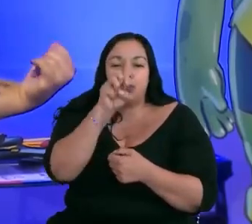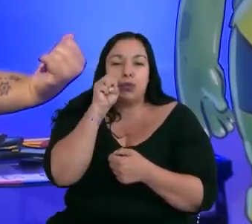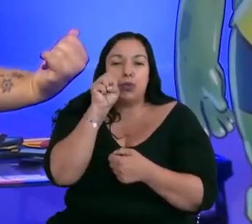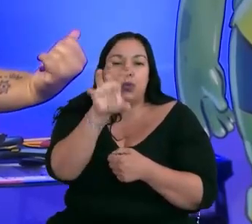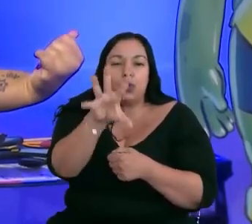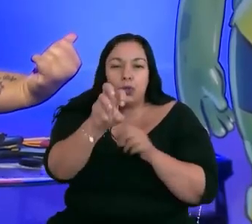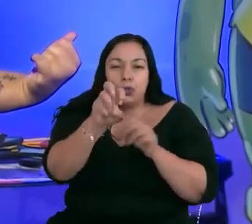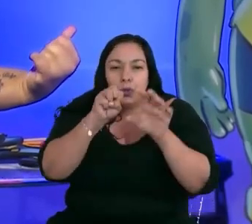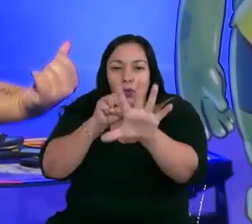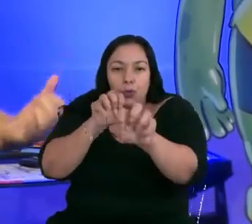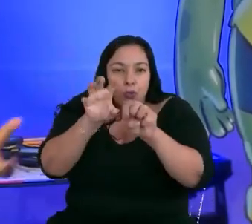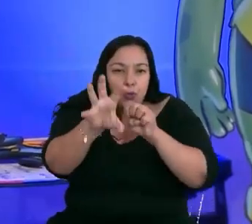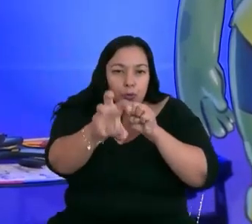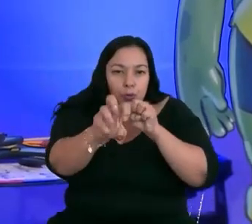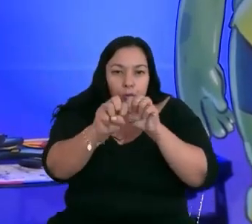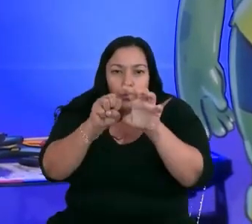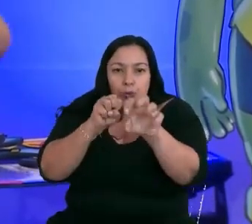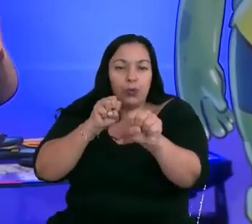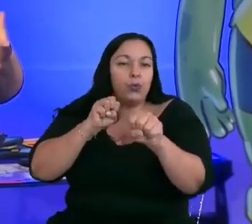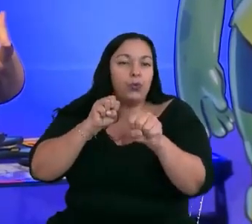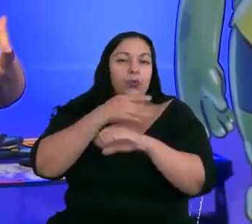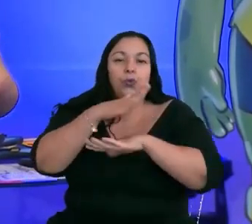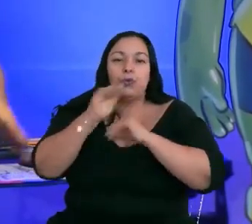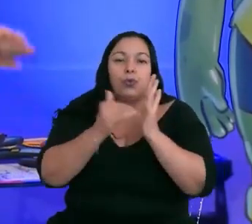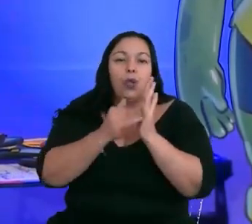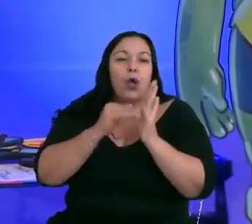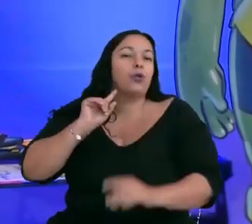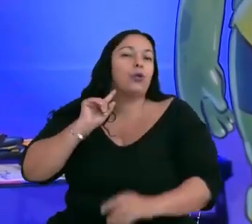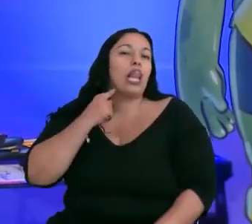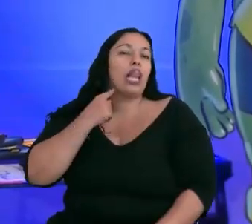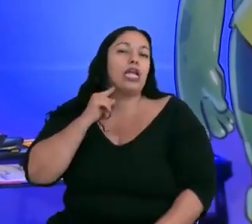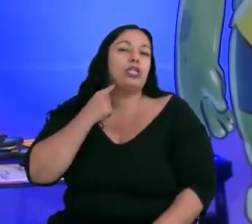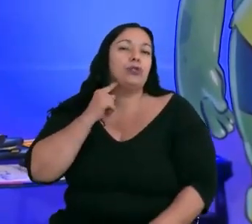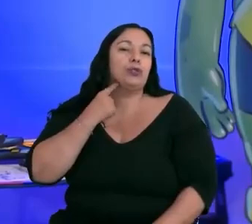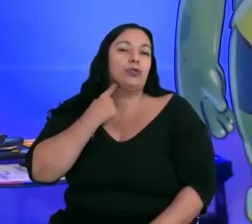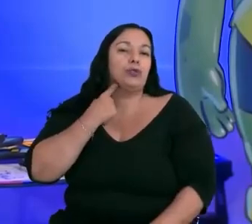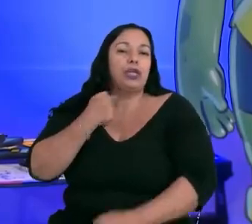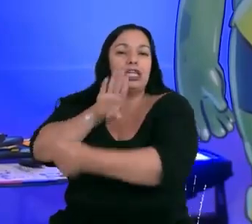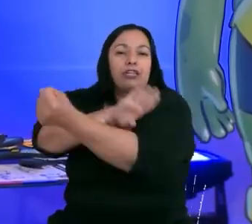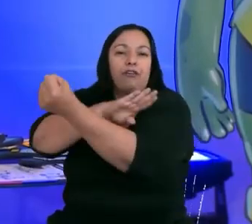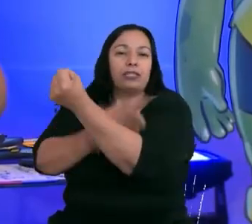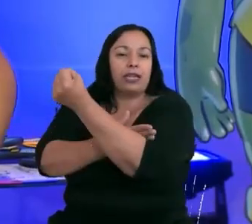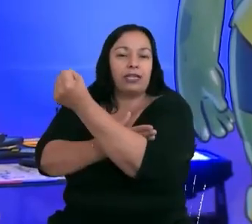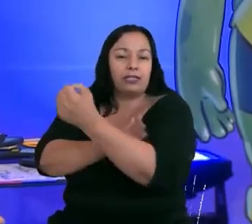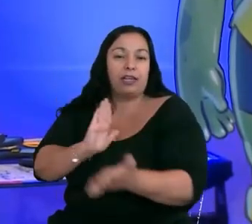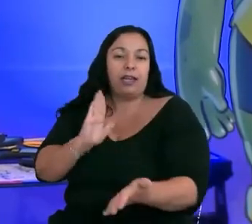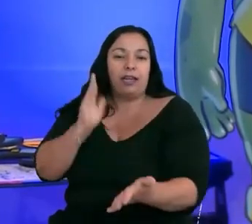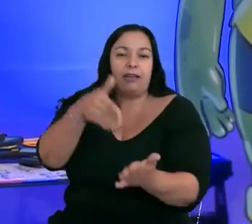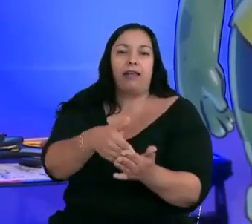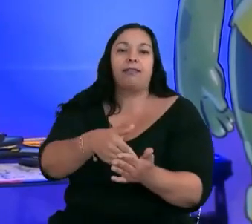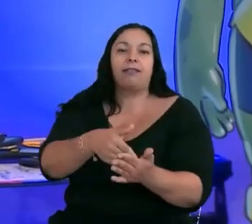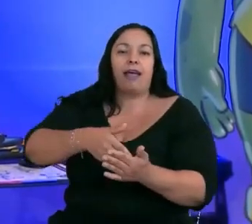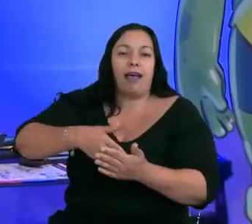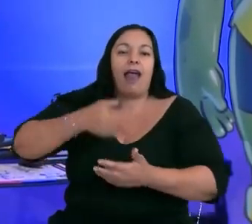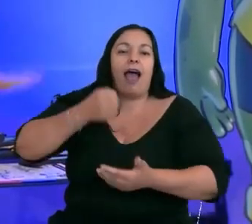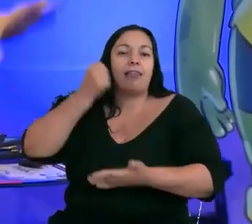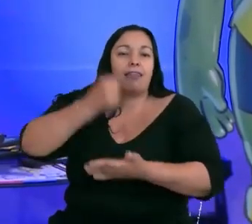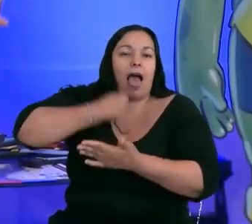que os azulianos pudessem se fortalecer e poder entrar na batalha. E assim eles